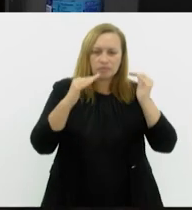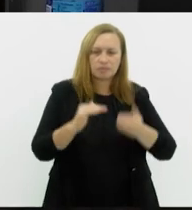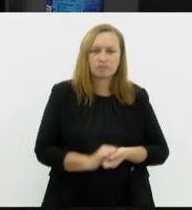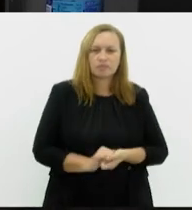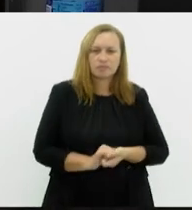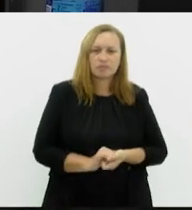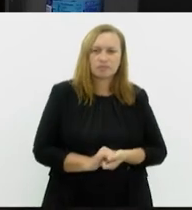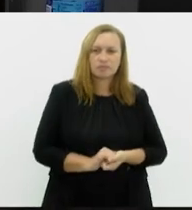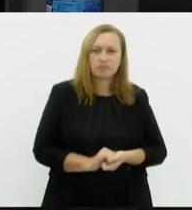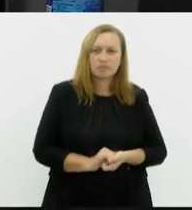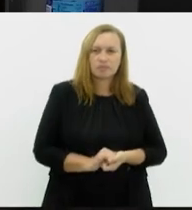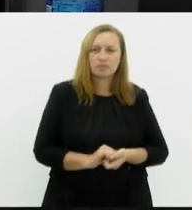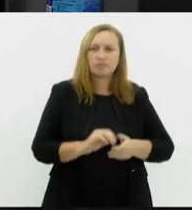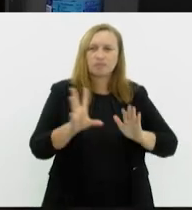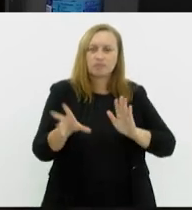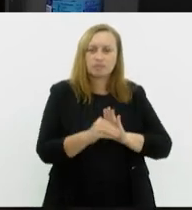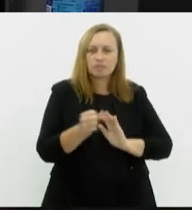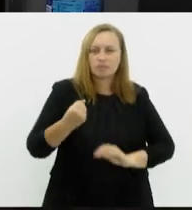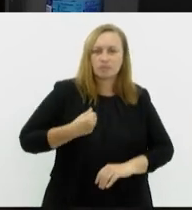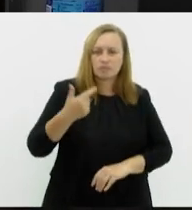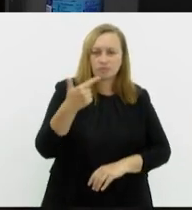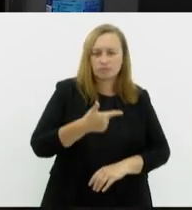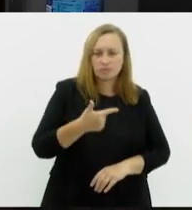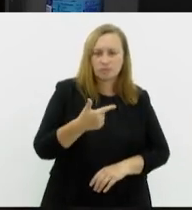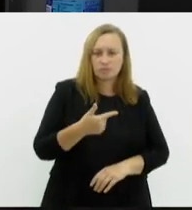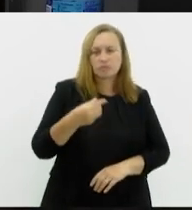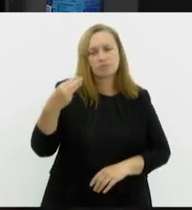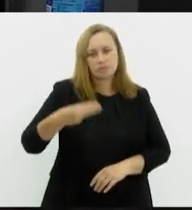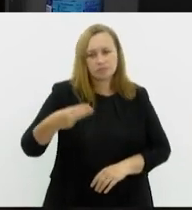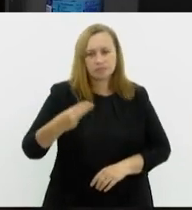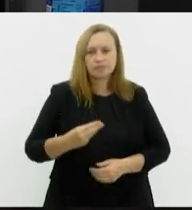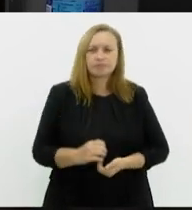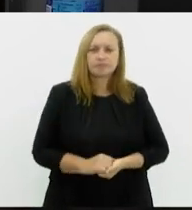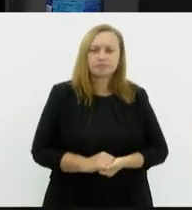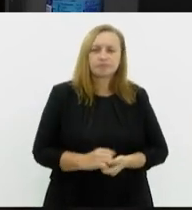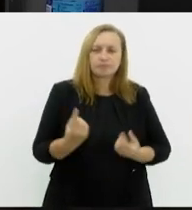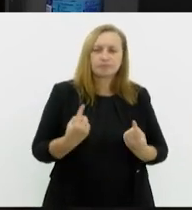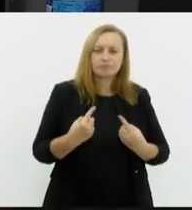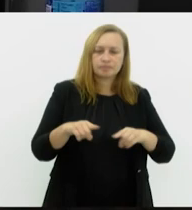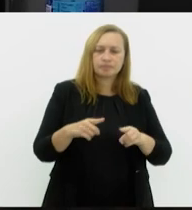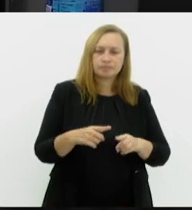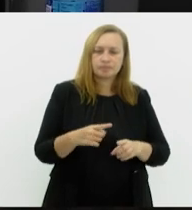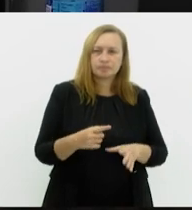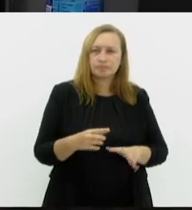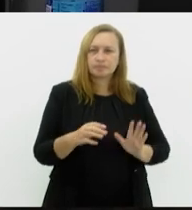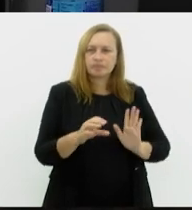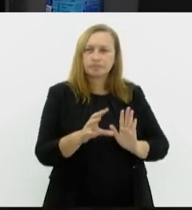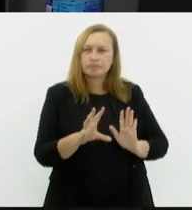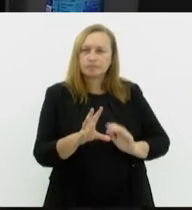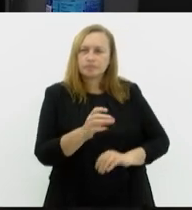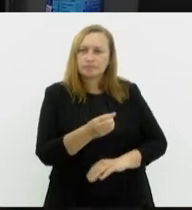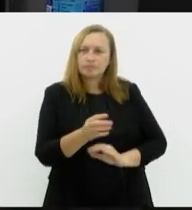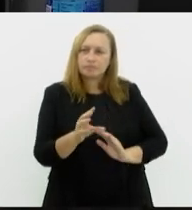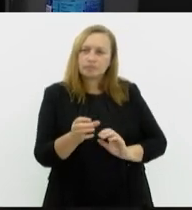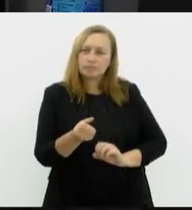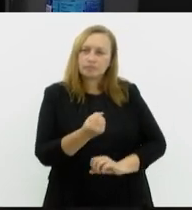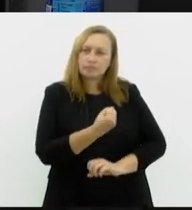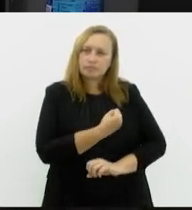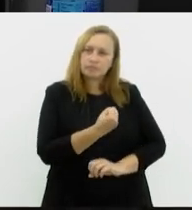As emendas número 2 e número 3, contrário às emendas 1 e